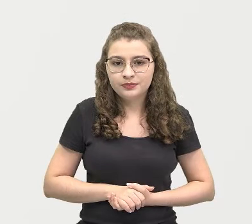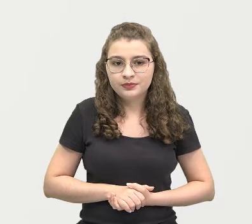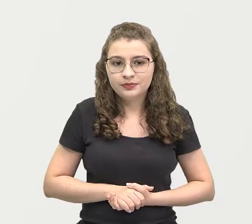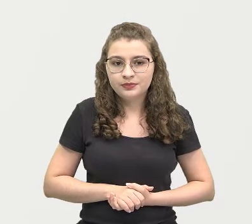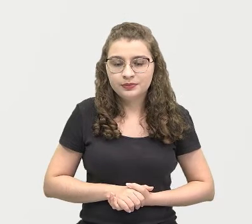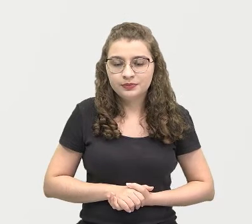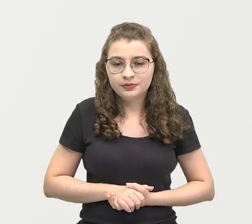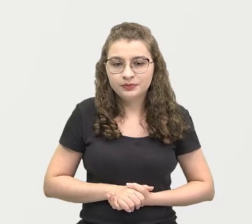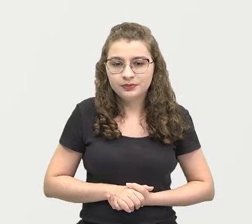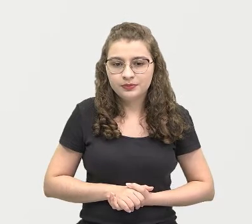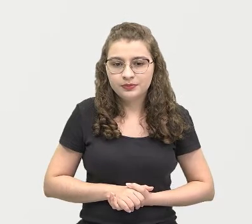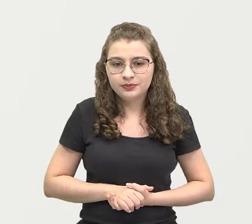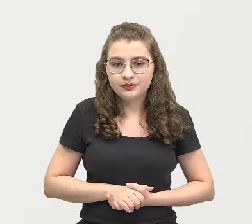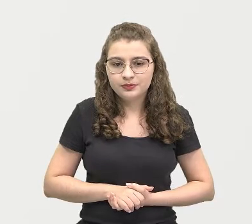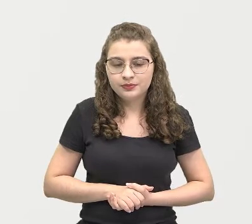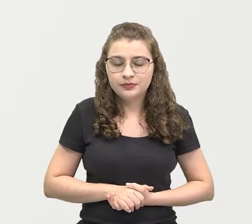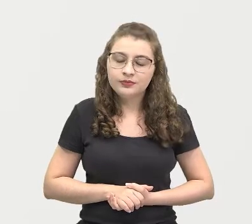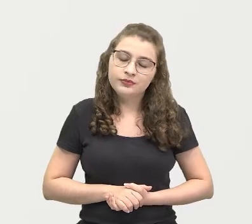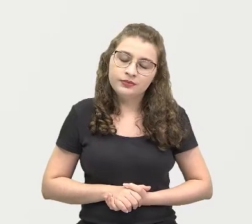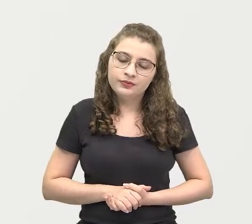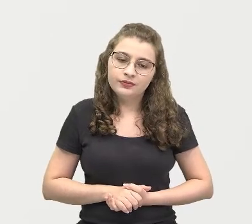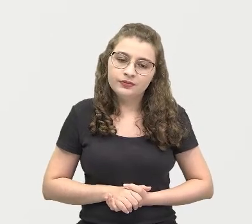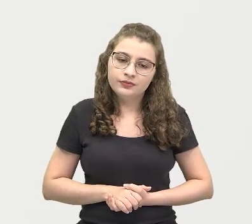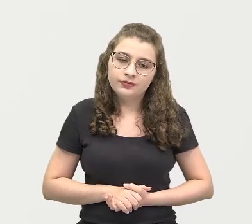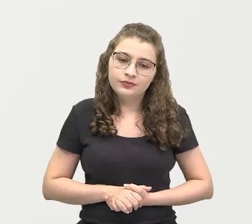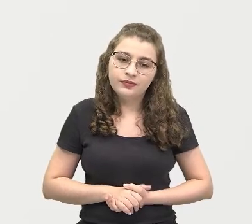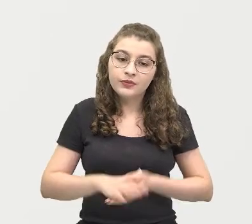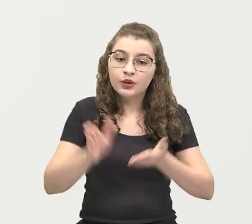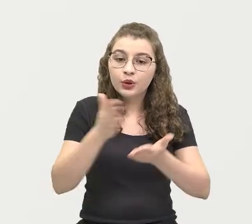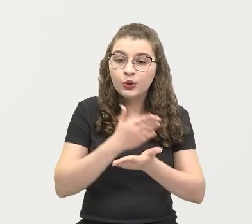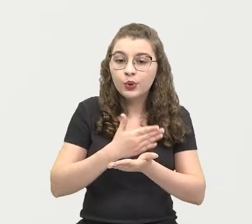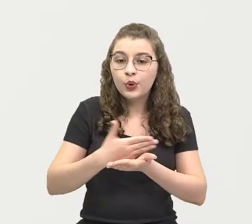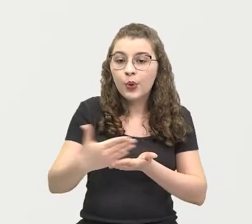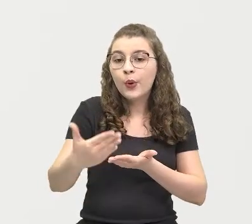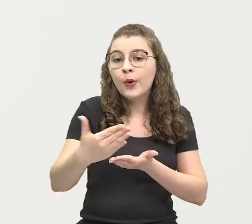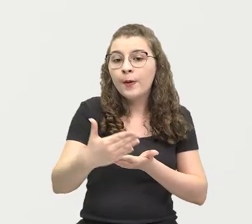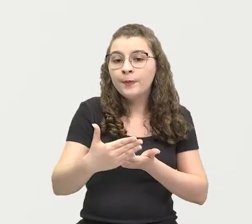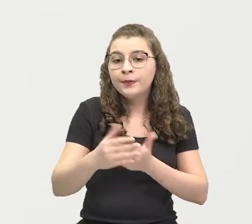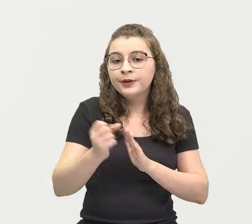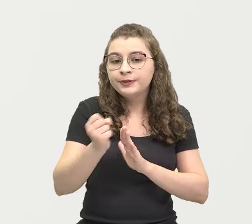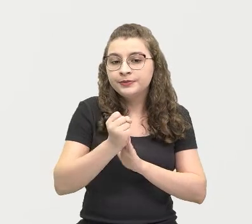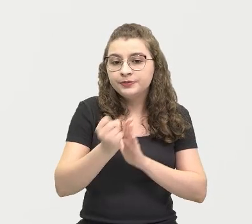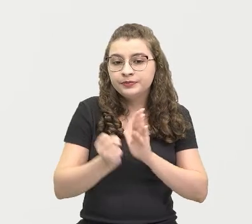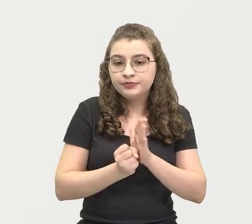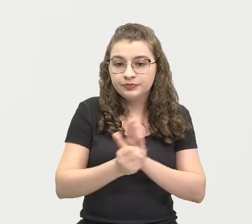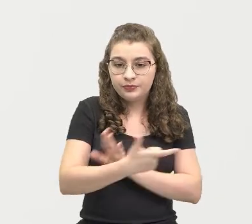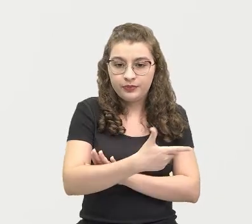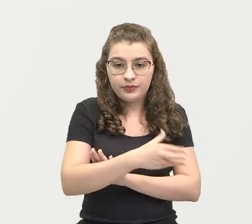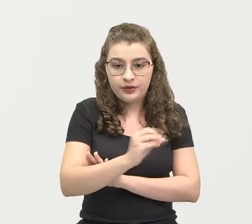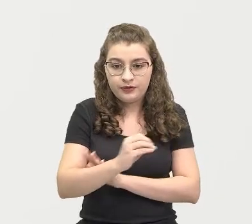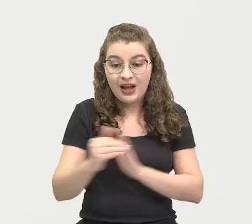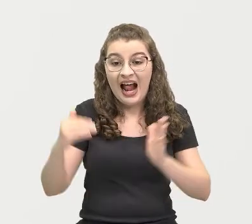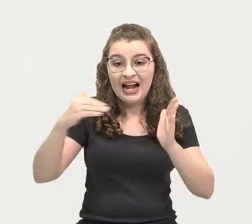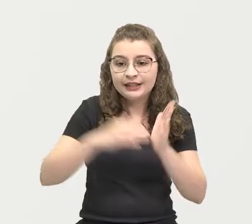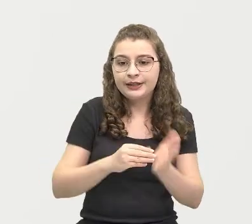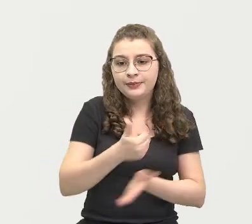que ele vai trazer ele vai se iniciar ali nos primeiros anos do século XX